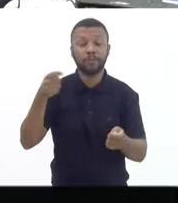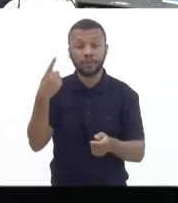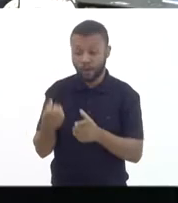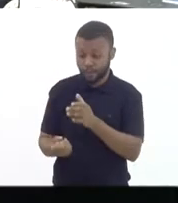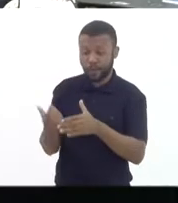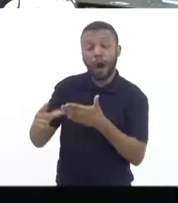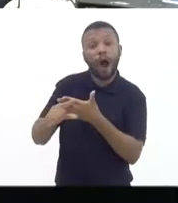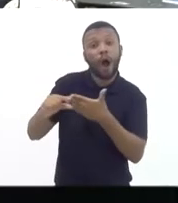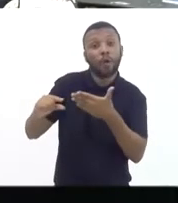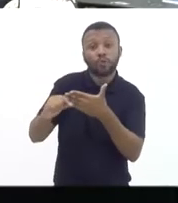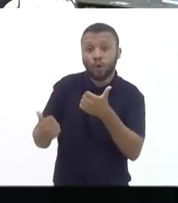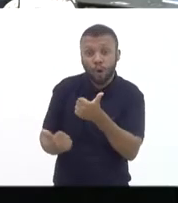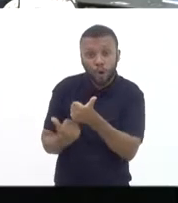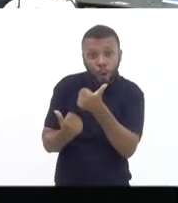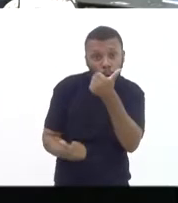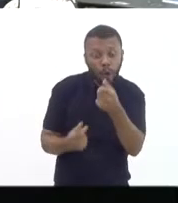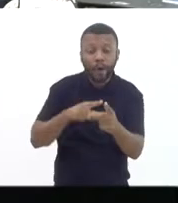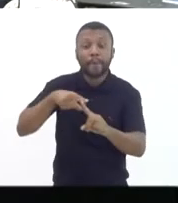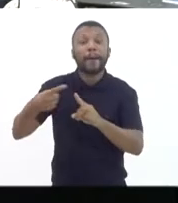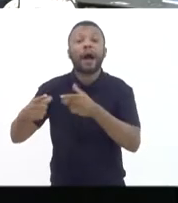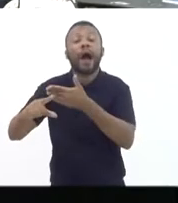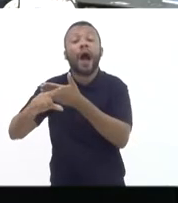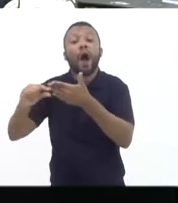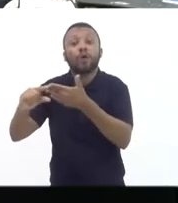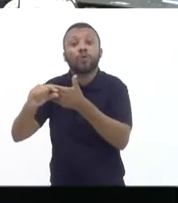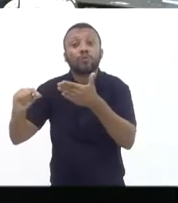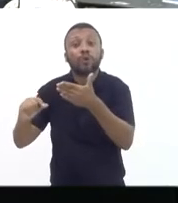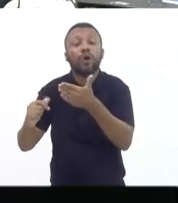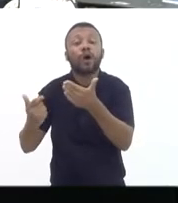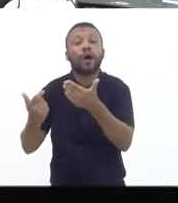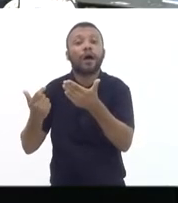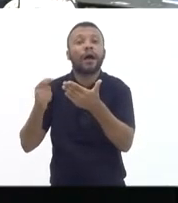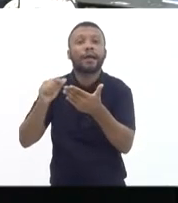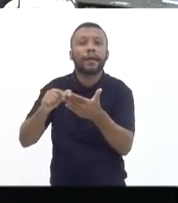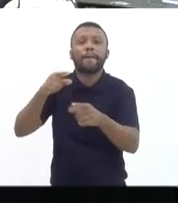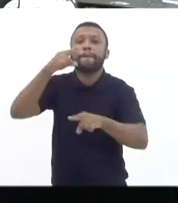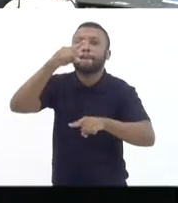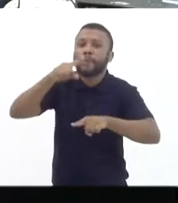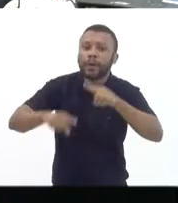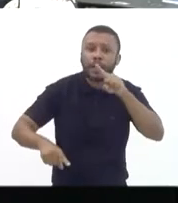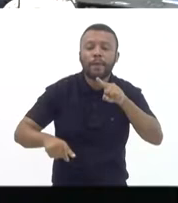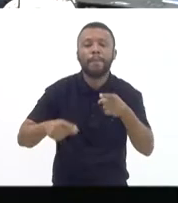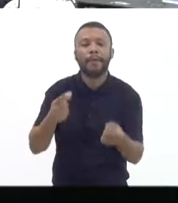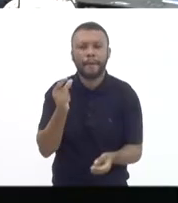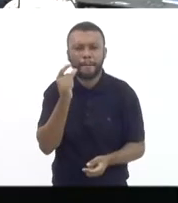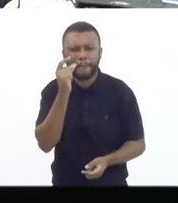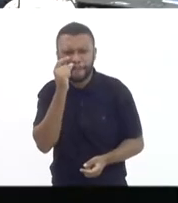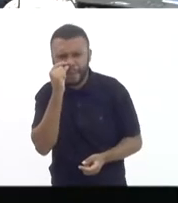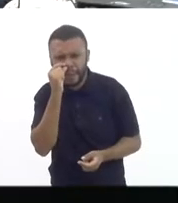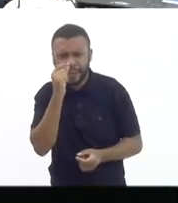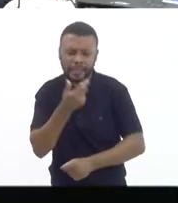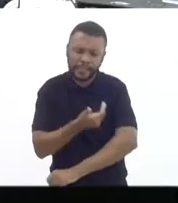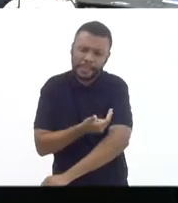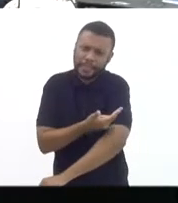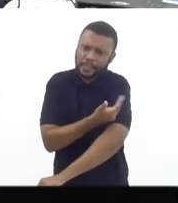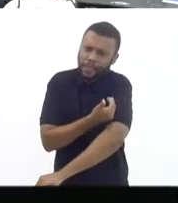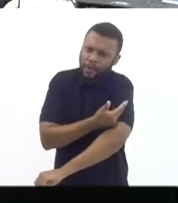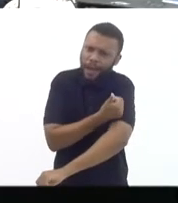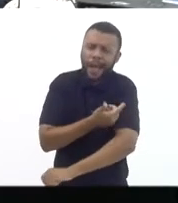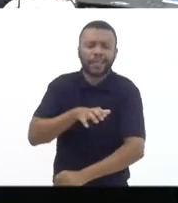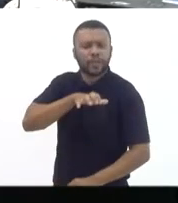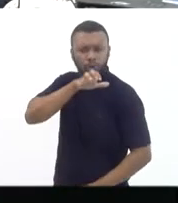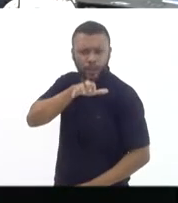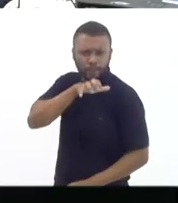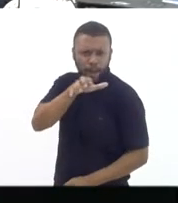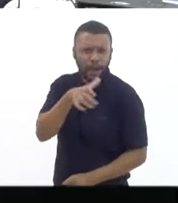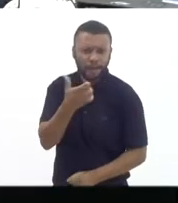Animal e autor da lei que proíbe os piercings e tatuagens em animais. Uma das questões principais, eu já